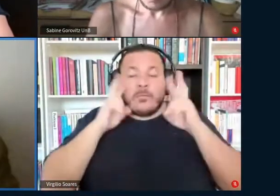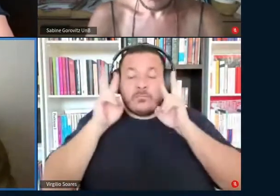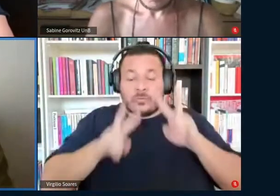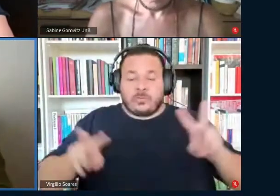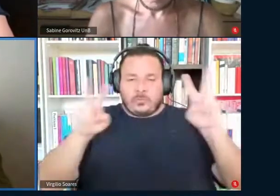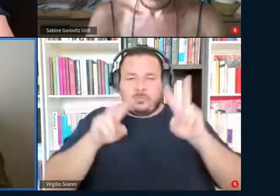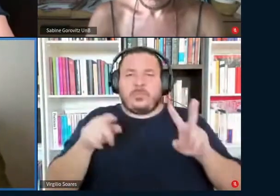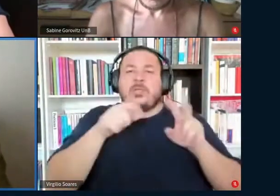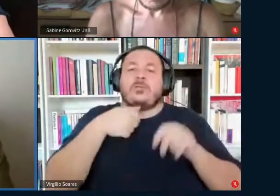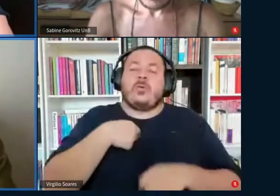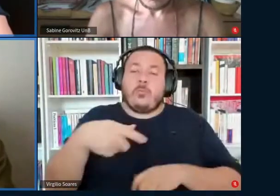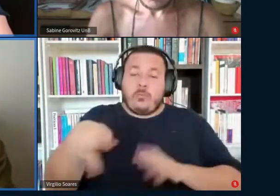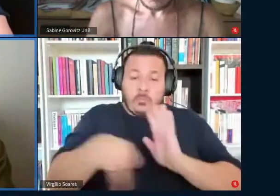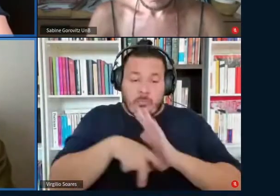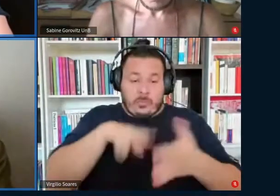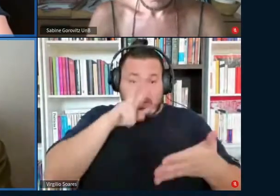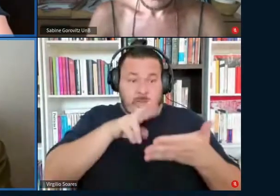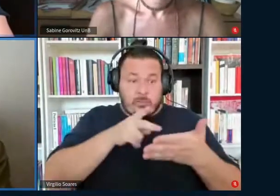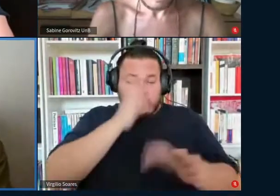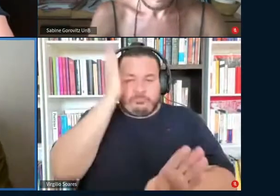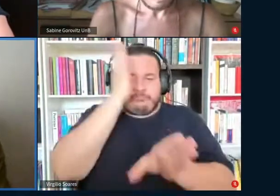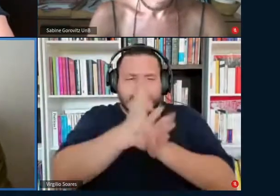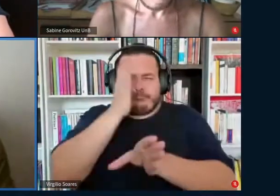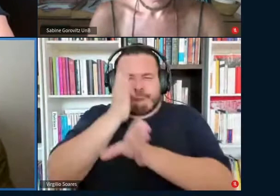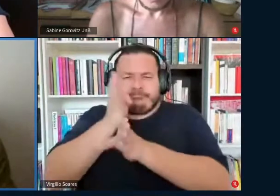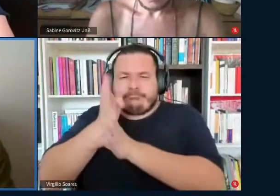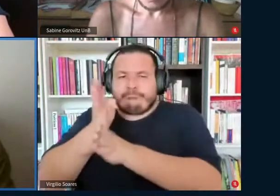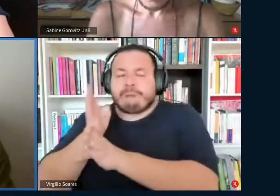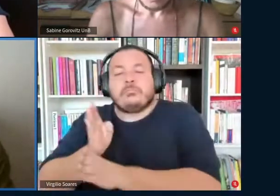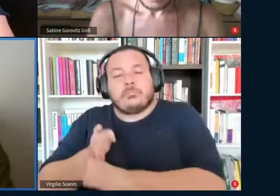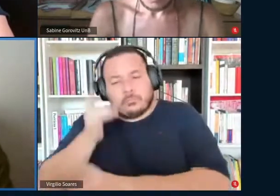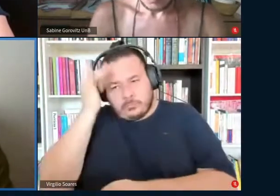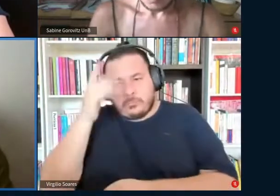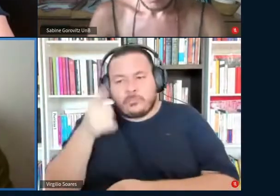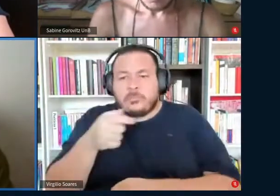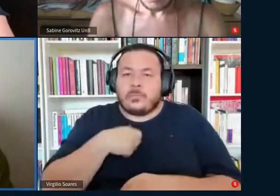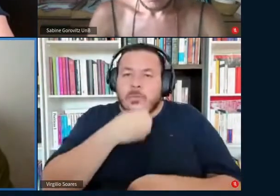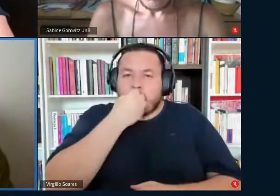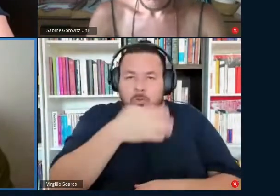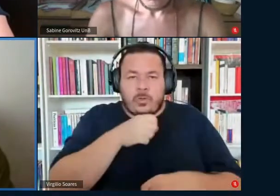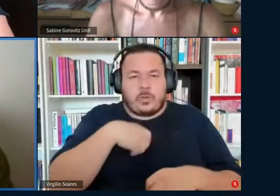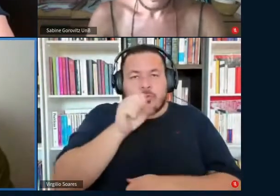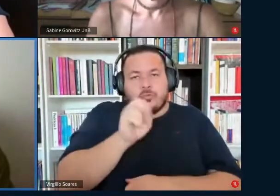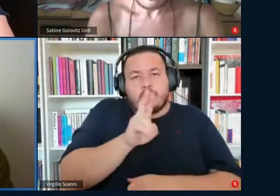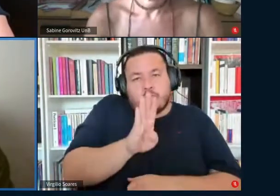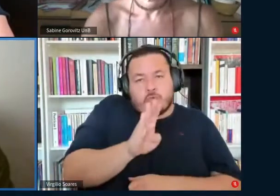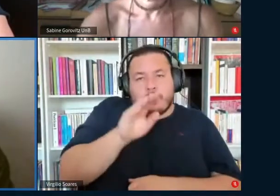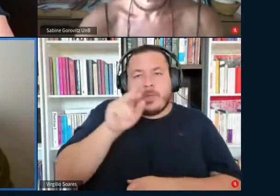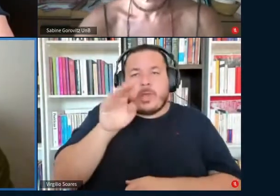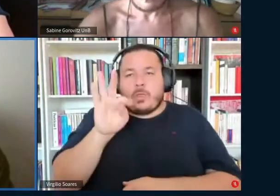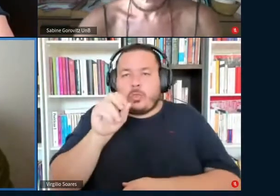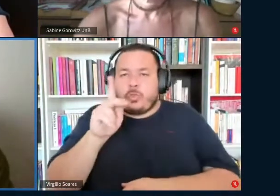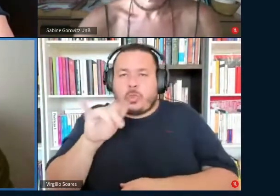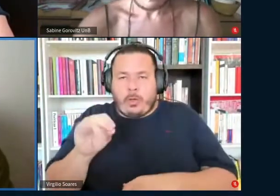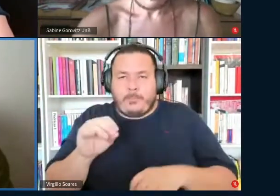leitor identificar, né, até achar dentro do seu trabalho. Então, minha sugestão seria criar esses subtópicos.